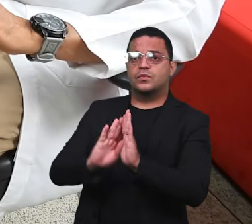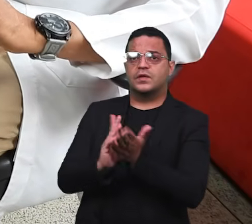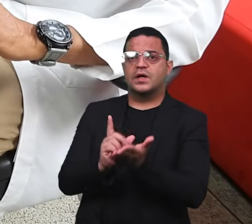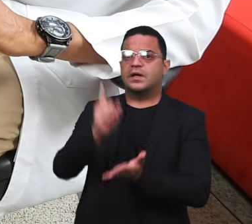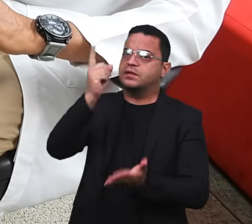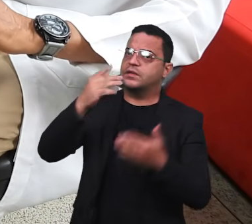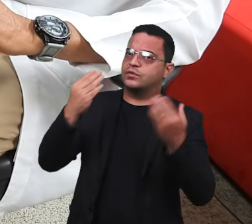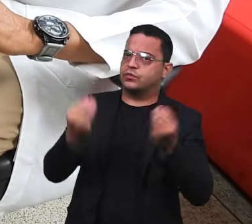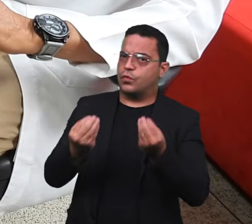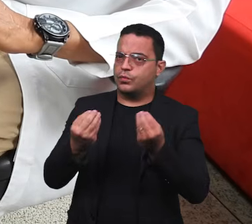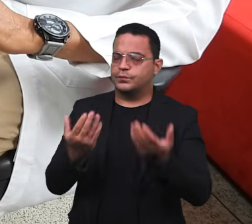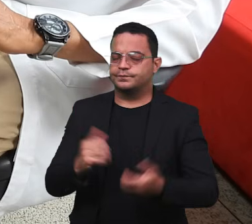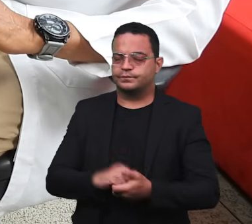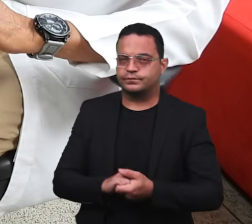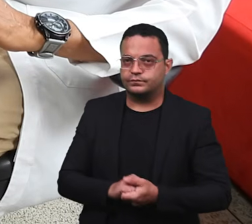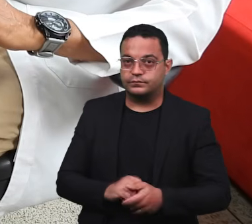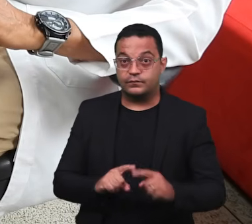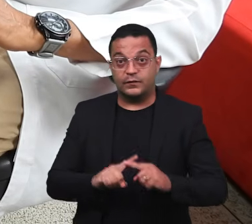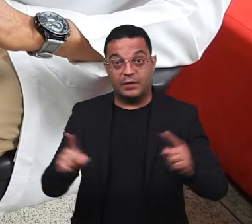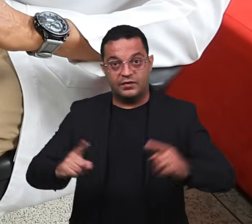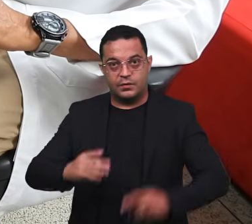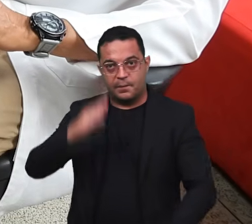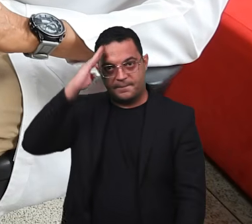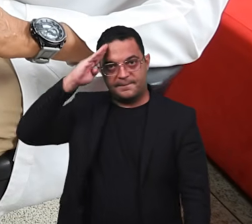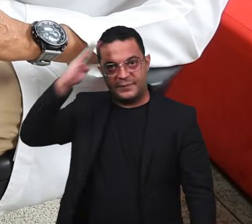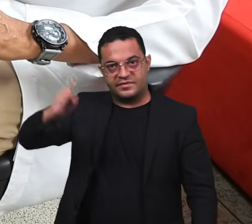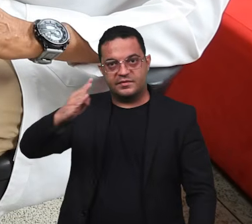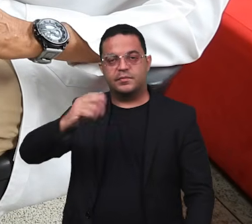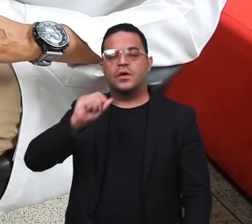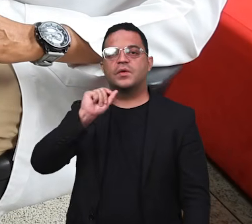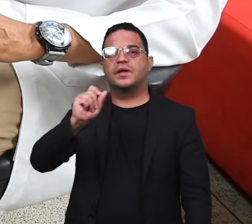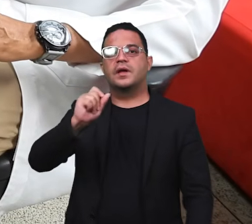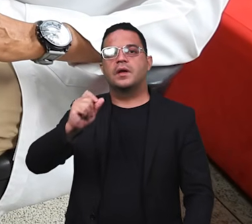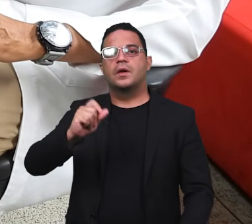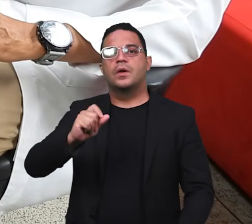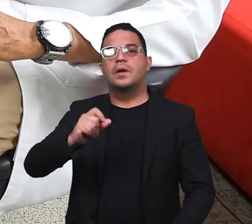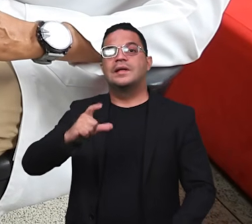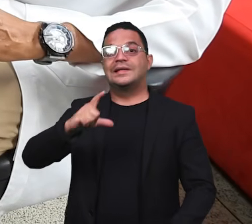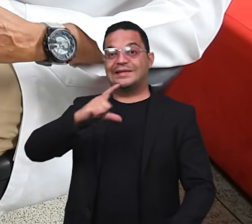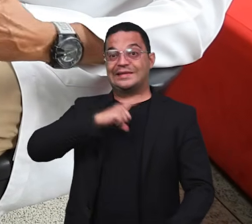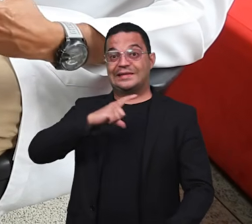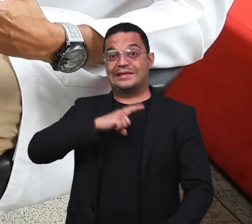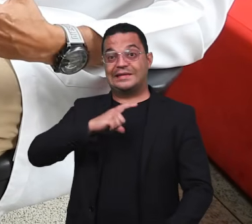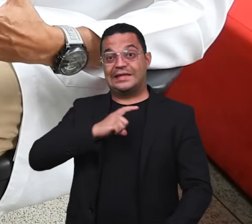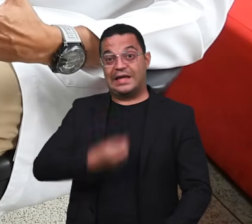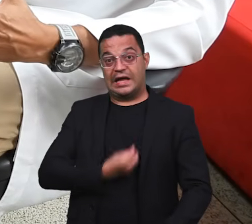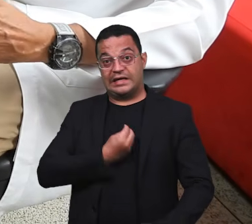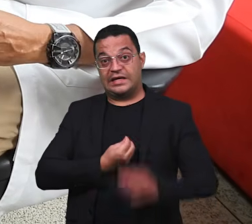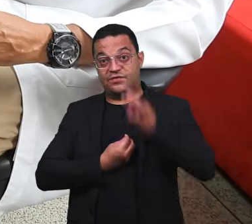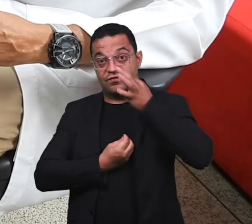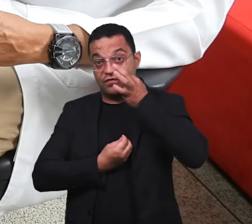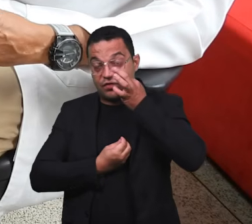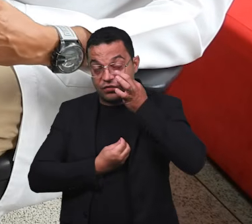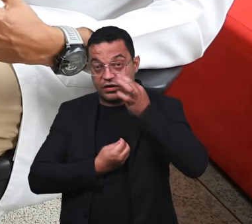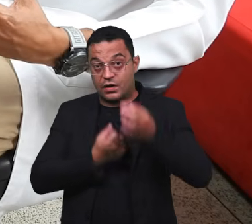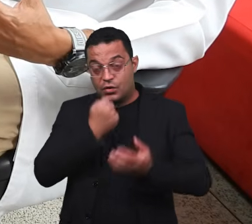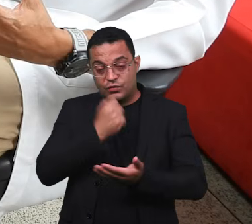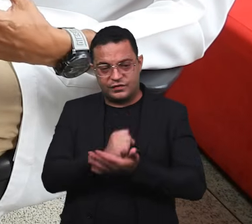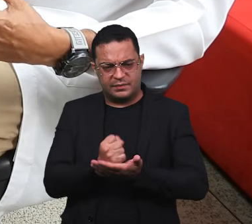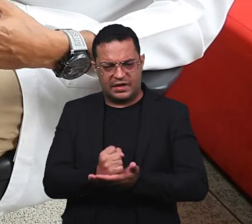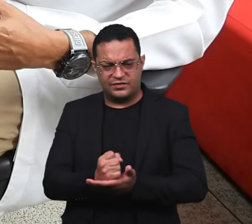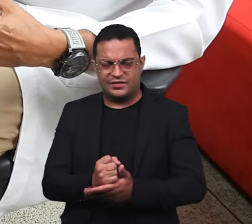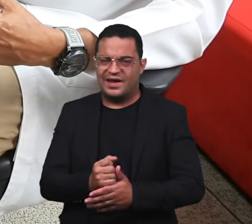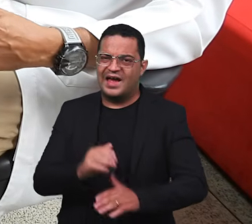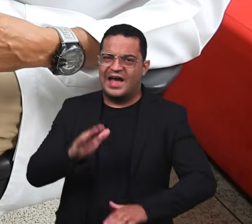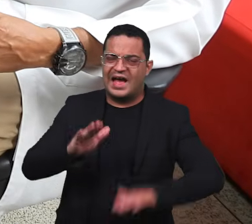né, conforme realmente a orientação. Mas essas medicações são fundamentais. Pessoas com comorbidades, né, com idade